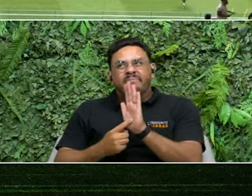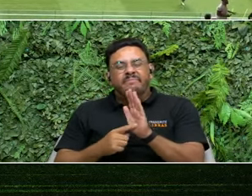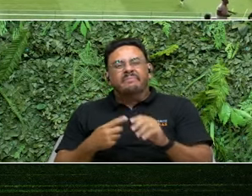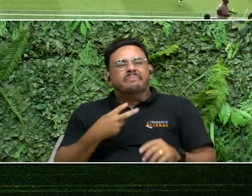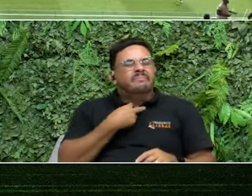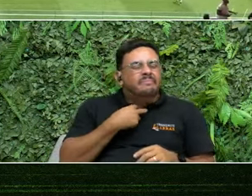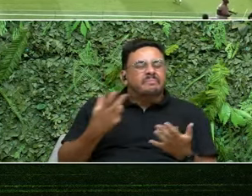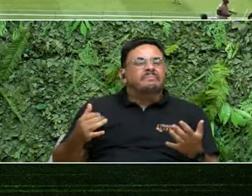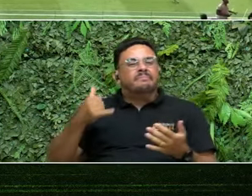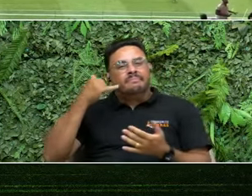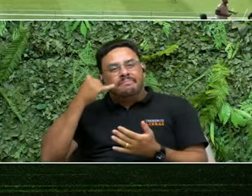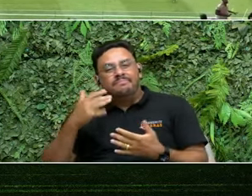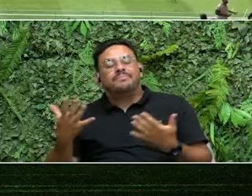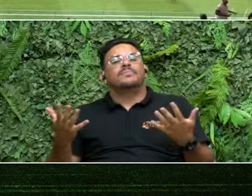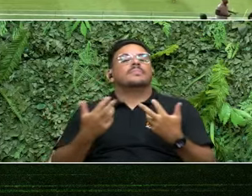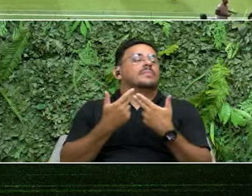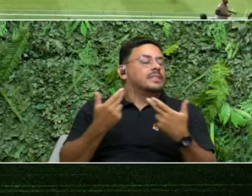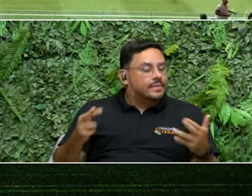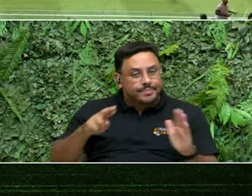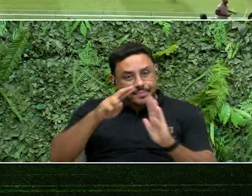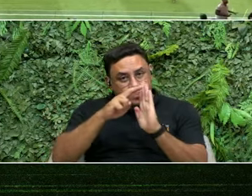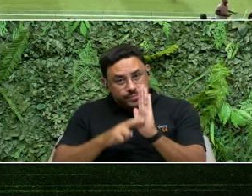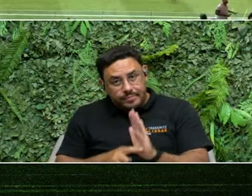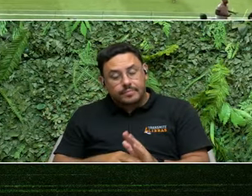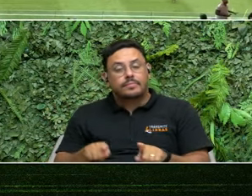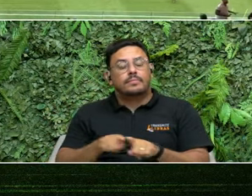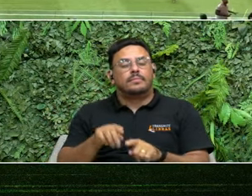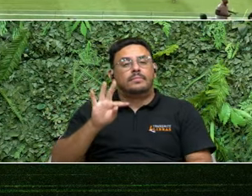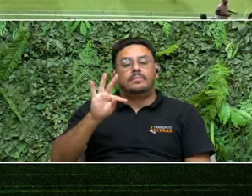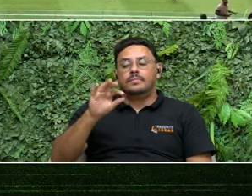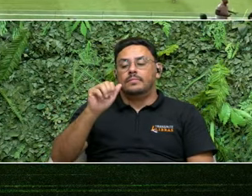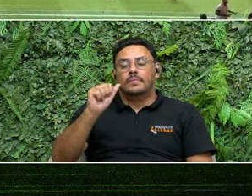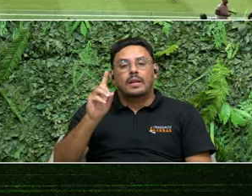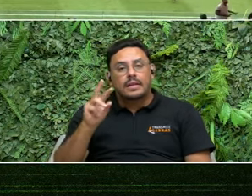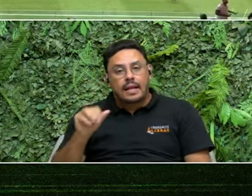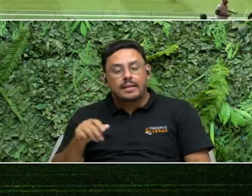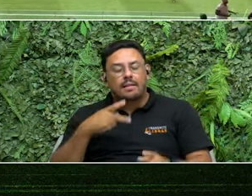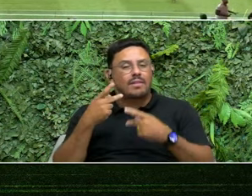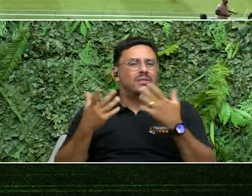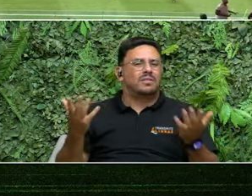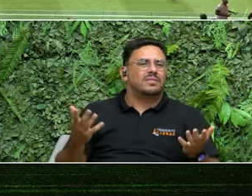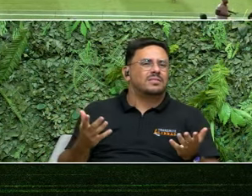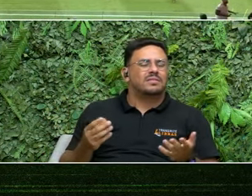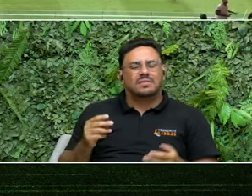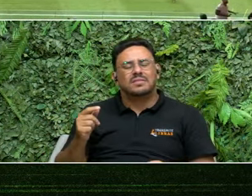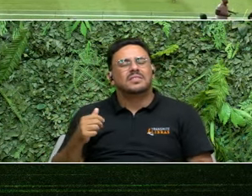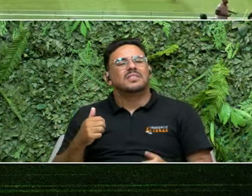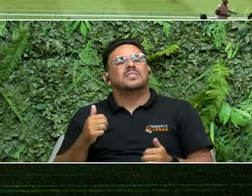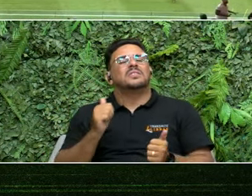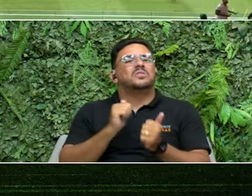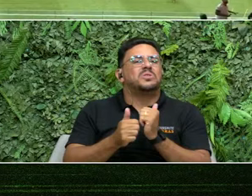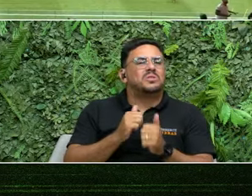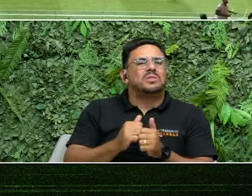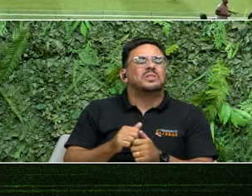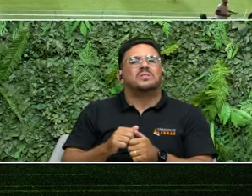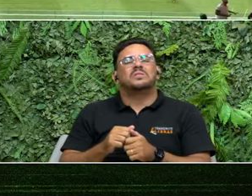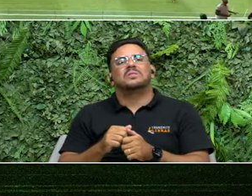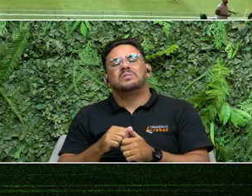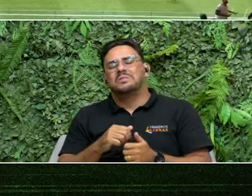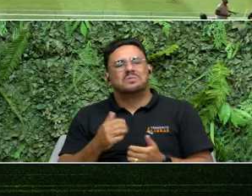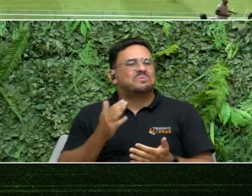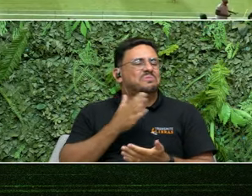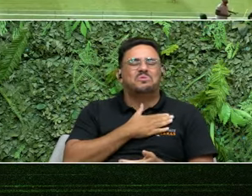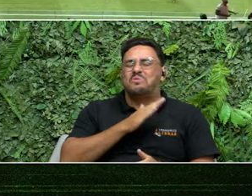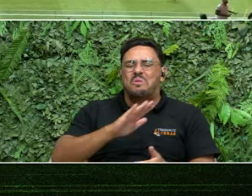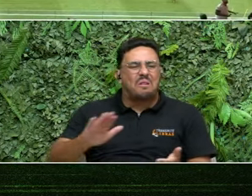ah não pode celular at hora não pode isso não pode aquilo e o tadeli e o Leandro guerreira observ Ah isso aí jogador costuma torcer um pouco o nariz